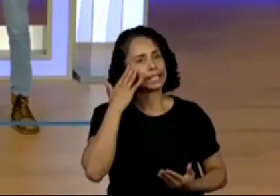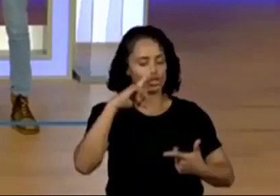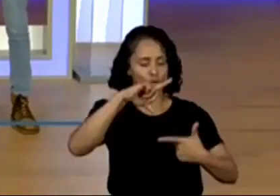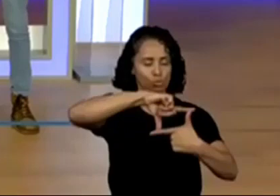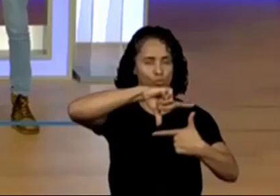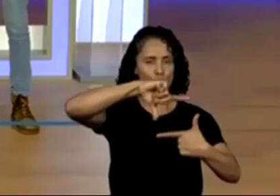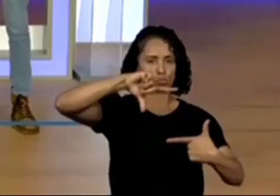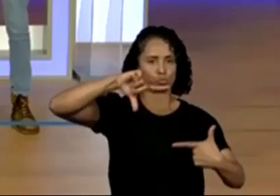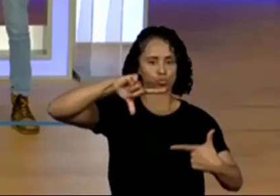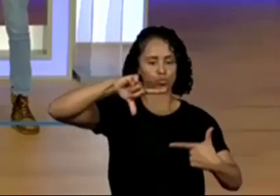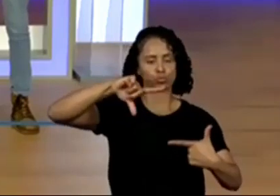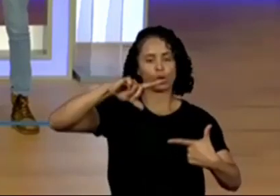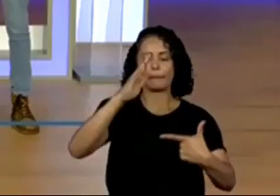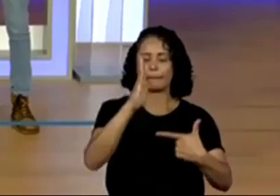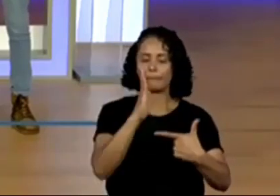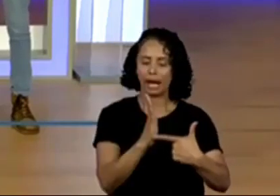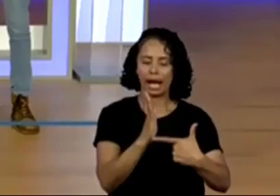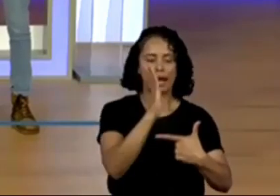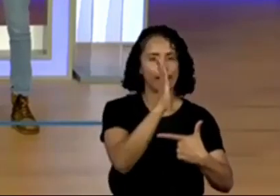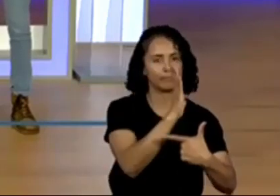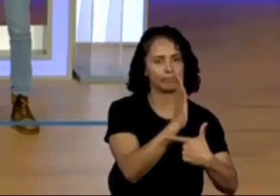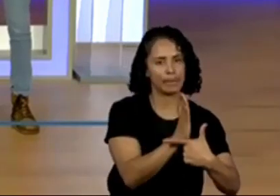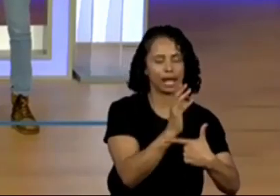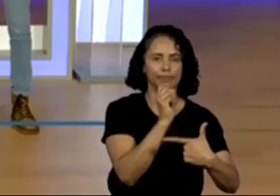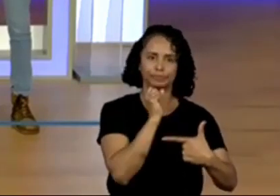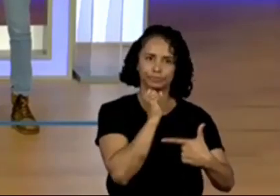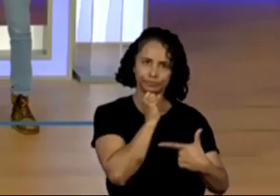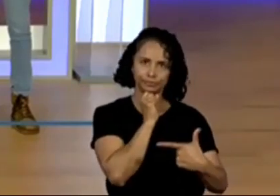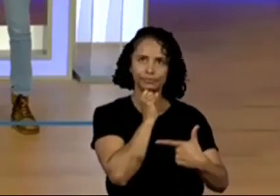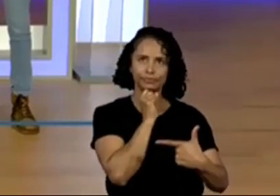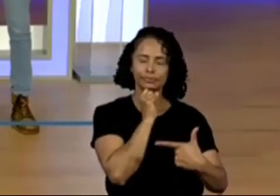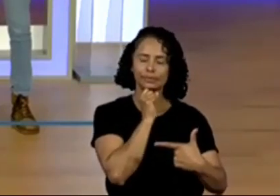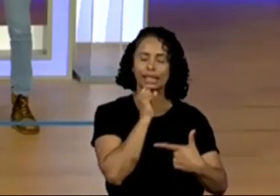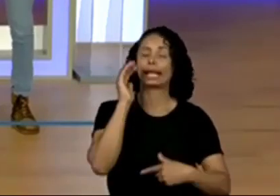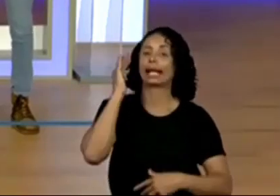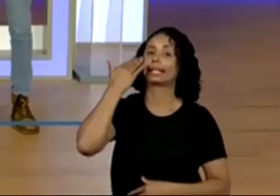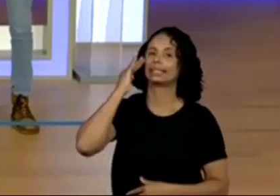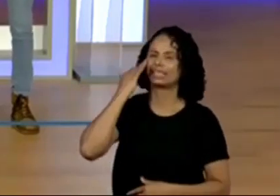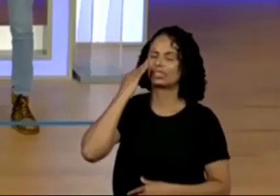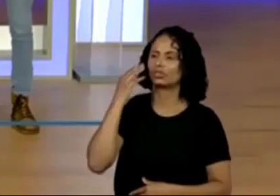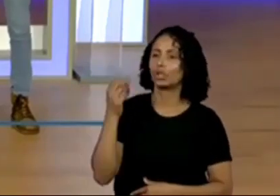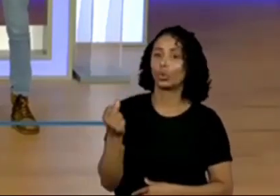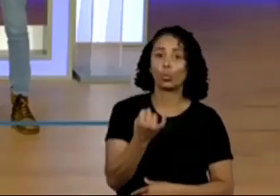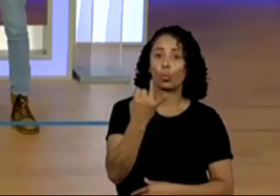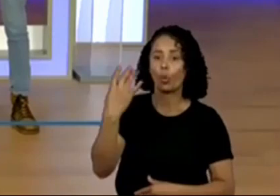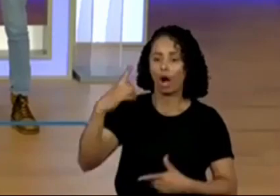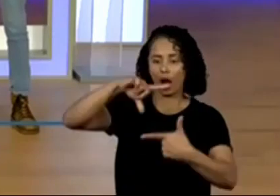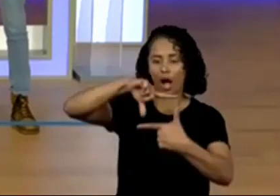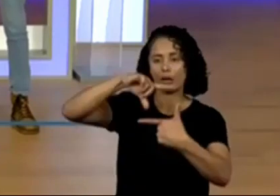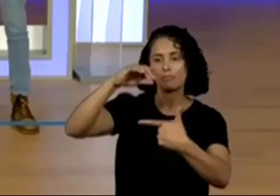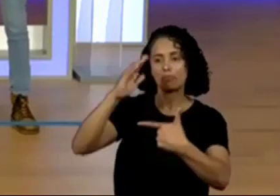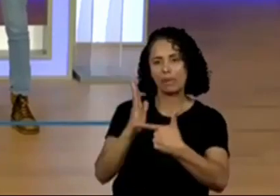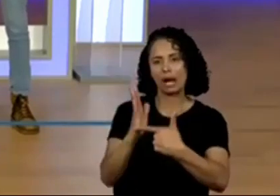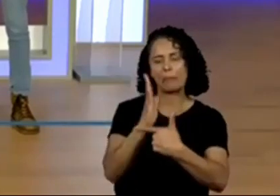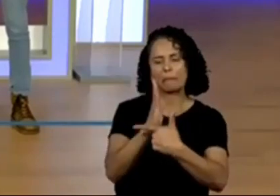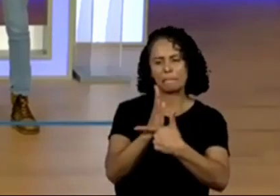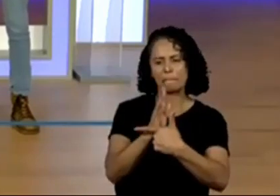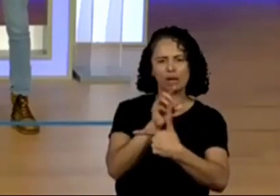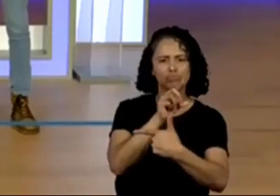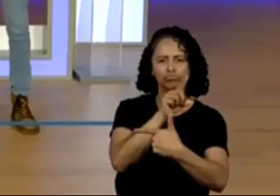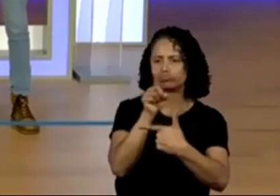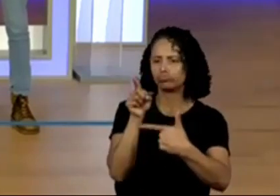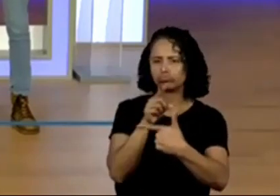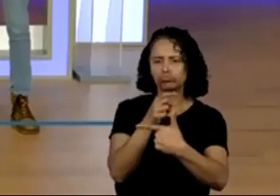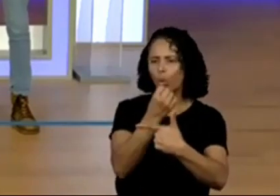O que representa ali o meu todo. Verdade. Beleza? Esse todo está dividido em quantas partes antes de apontar o terço. Isso é importante. Vocês viram que